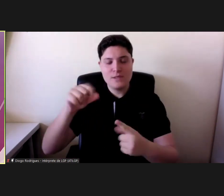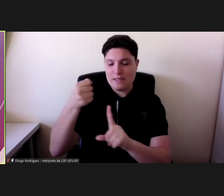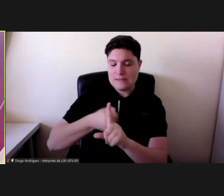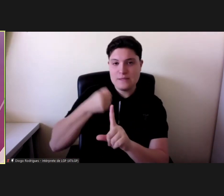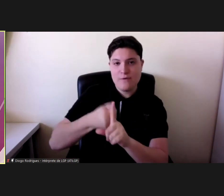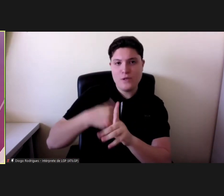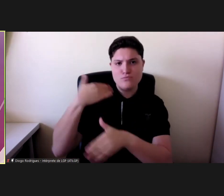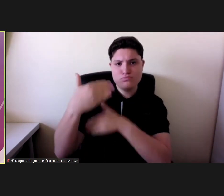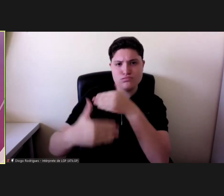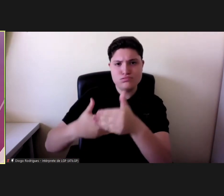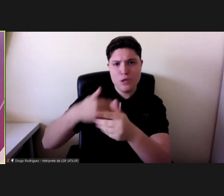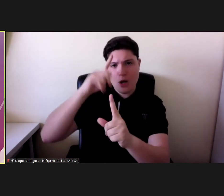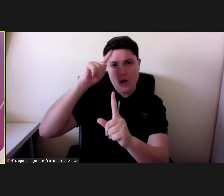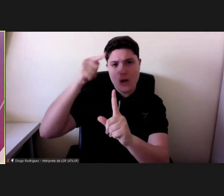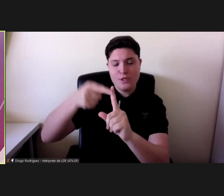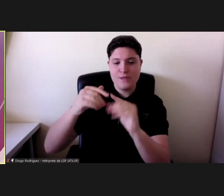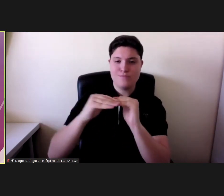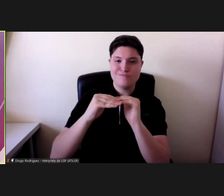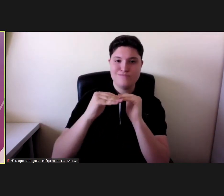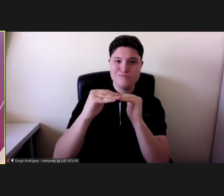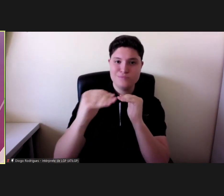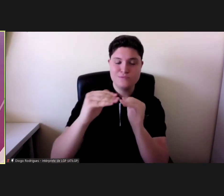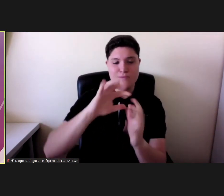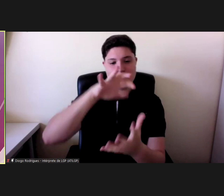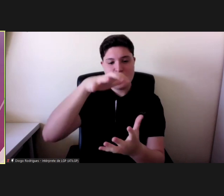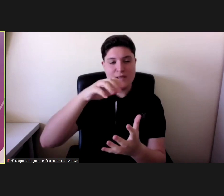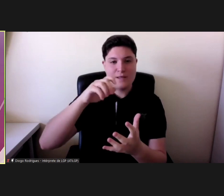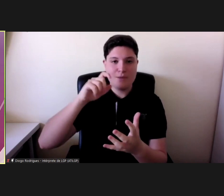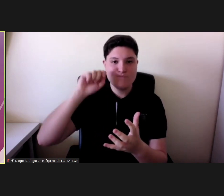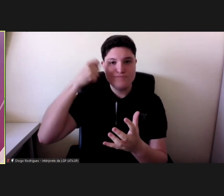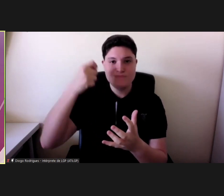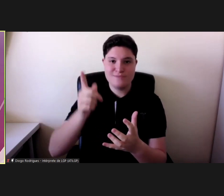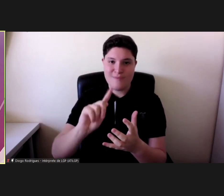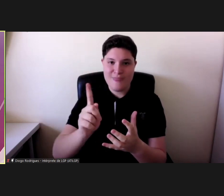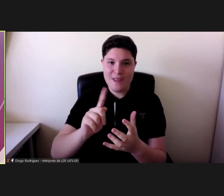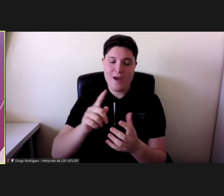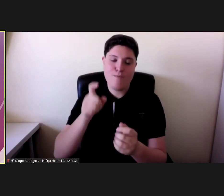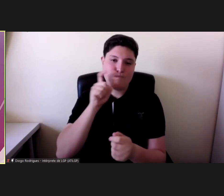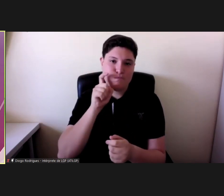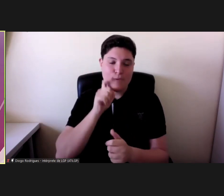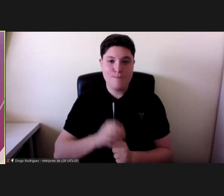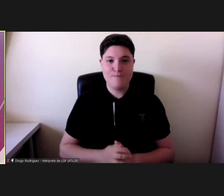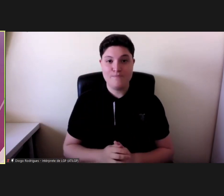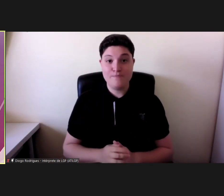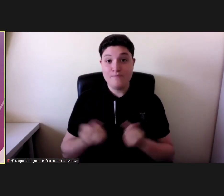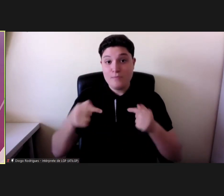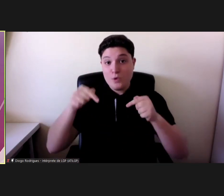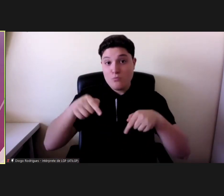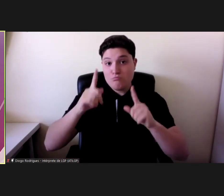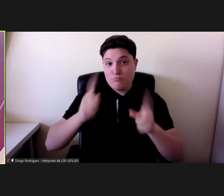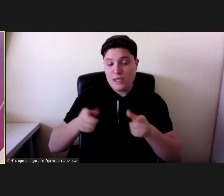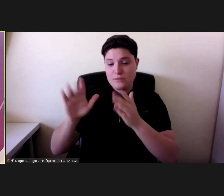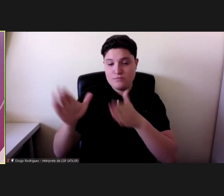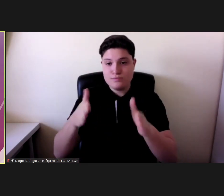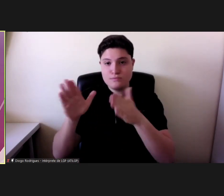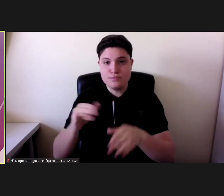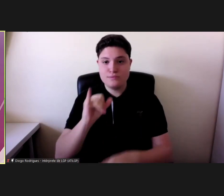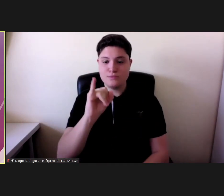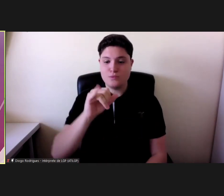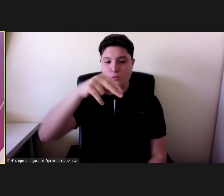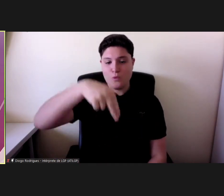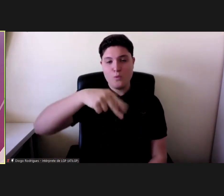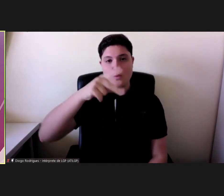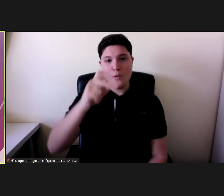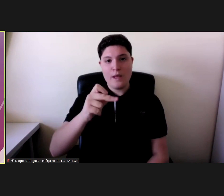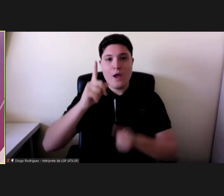contínuos em direção à sustentabilidade. Este evento decorre de um conjunto de iniciativas que o INA promove no âmbito do seu